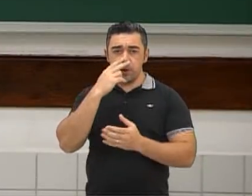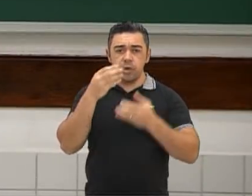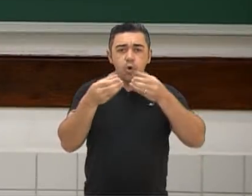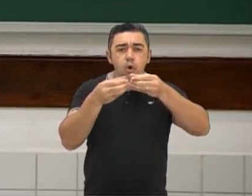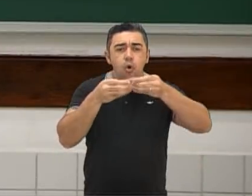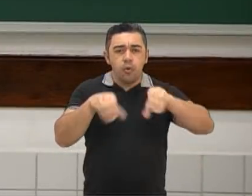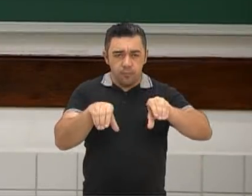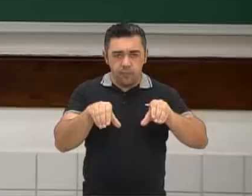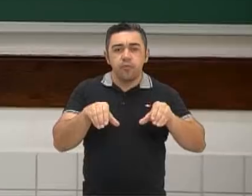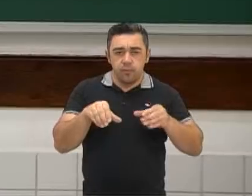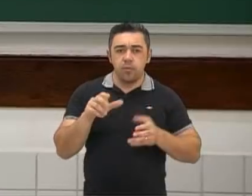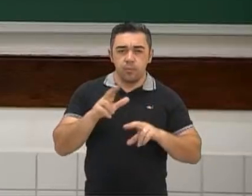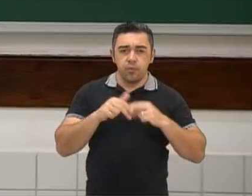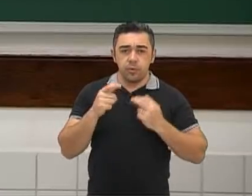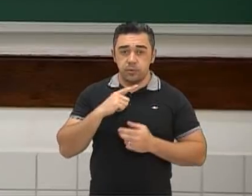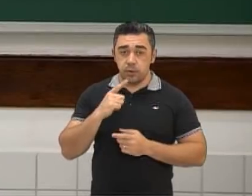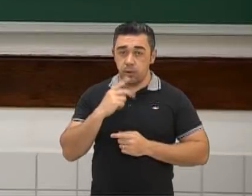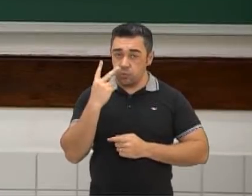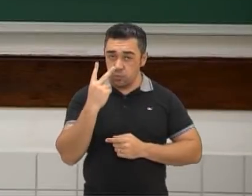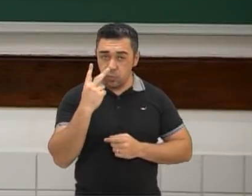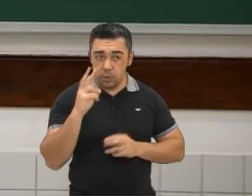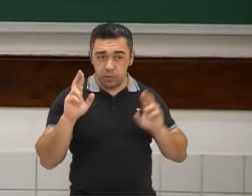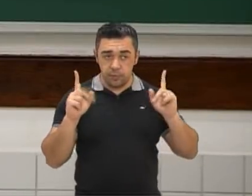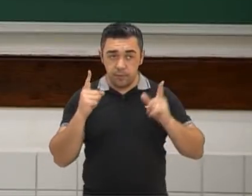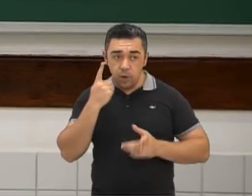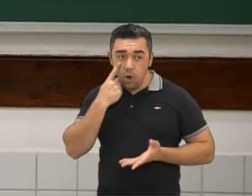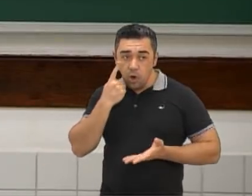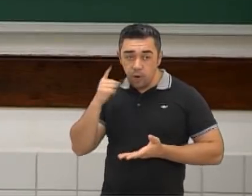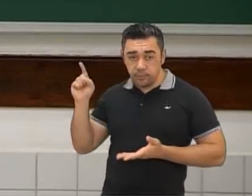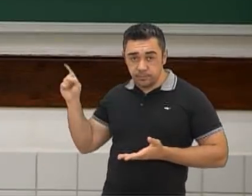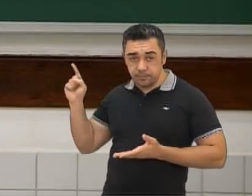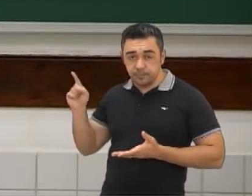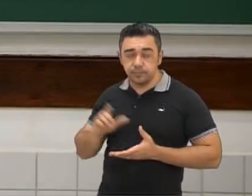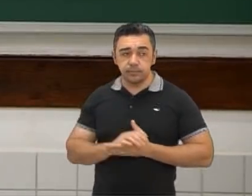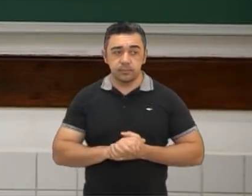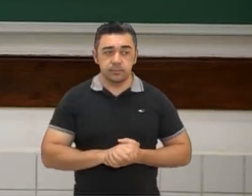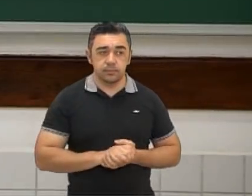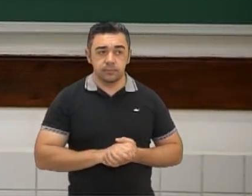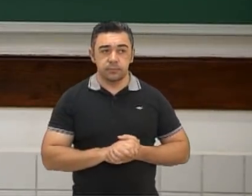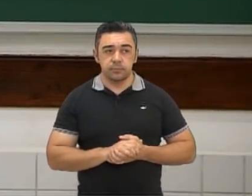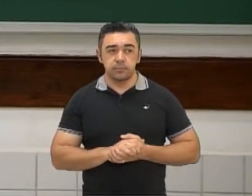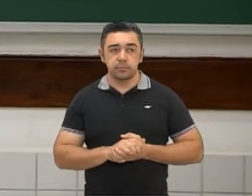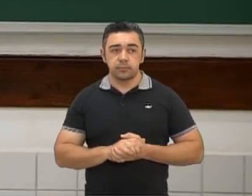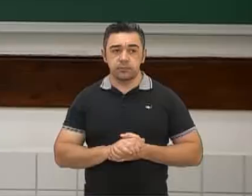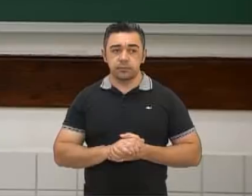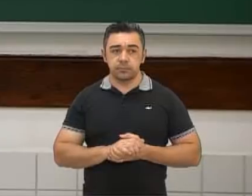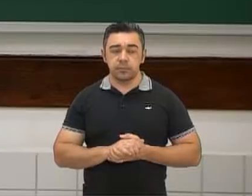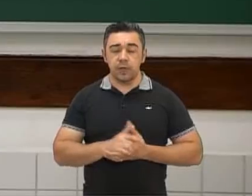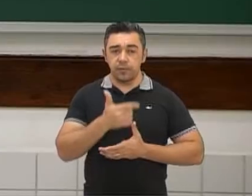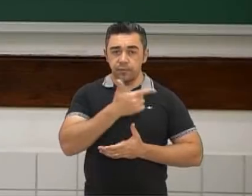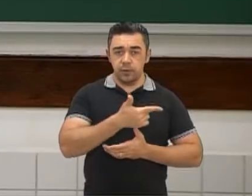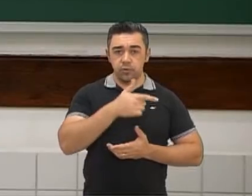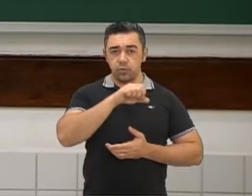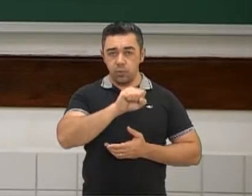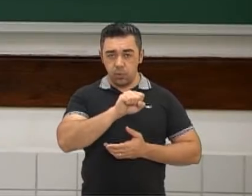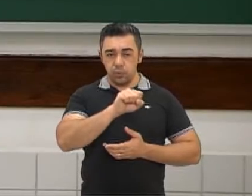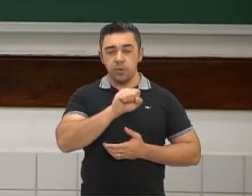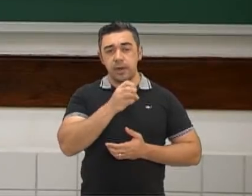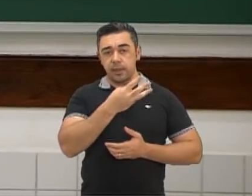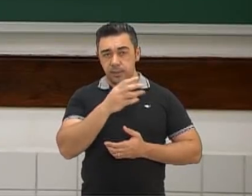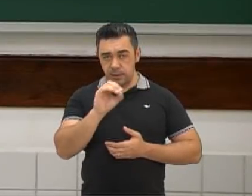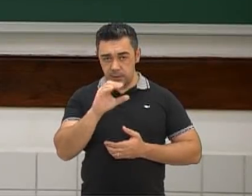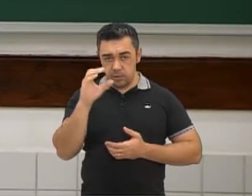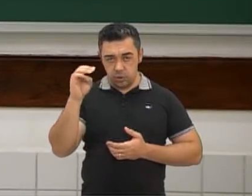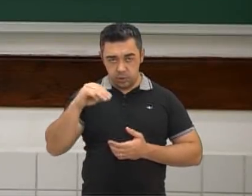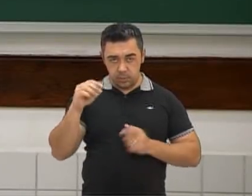por isso ela tem 2 medidas diferentes. Olha só no nosso slide ali, ó. Ela varia de 28 a 30